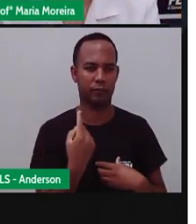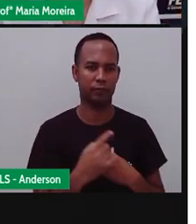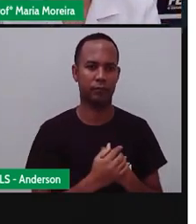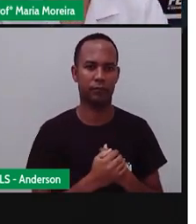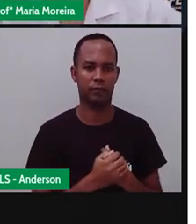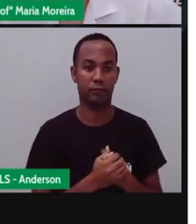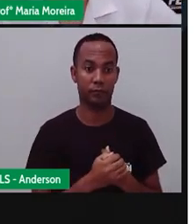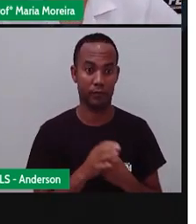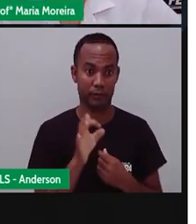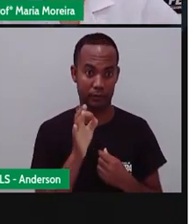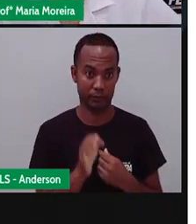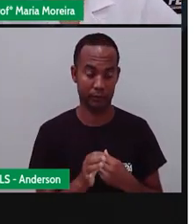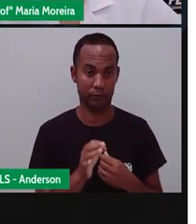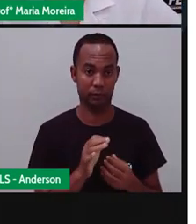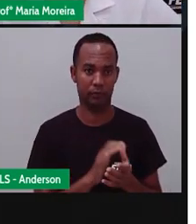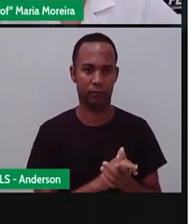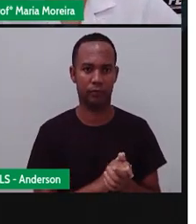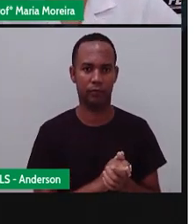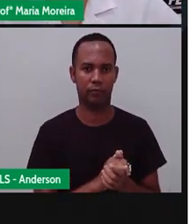Certo?